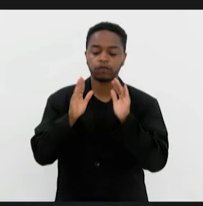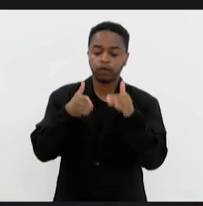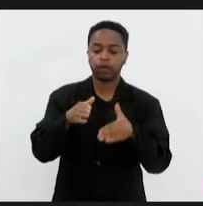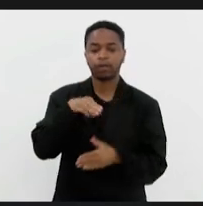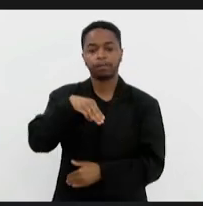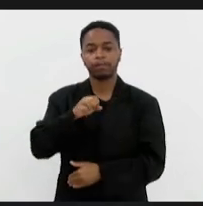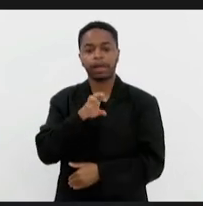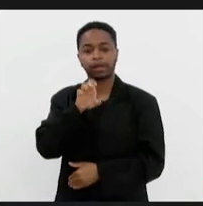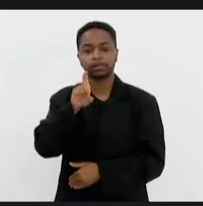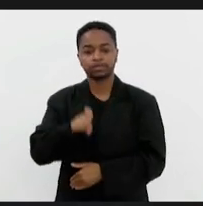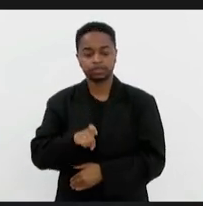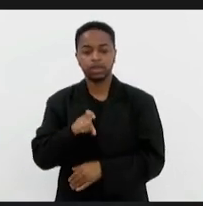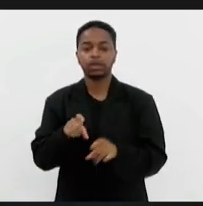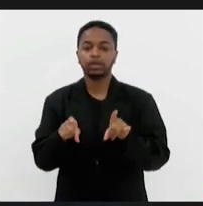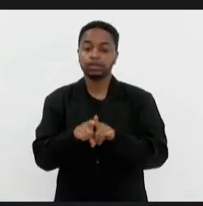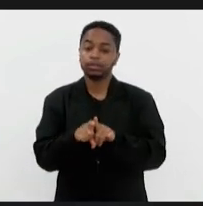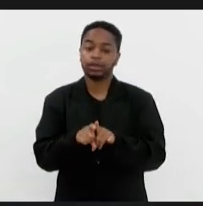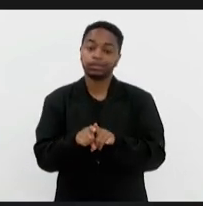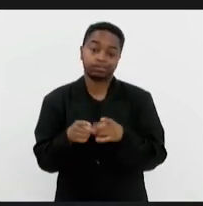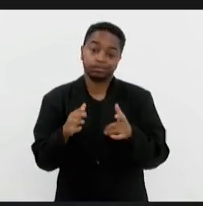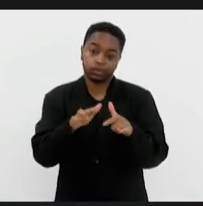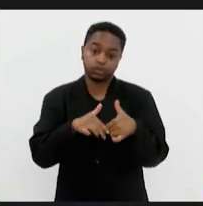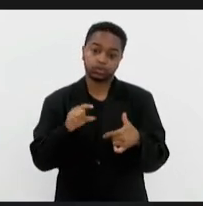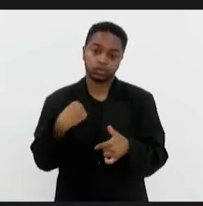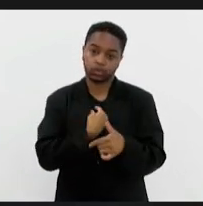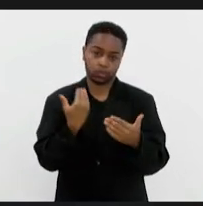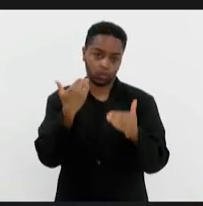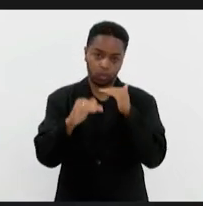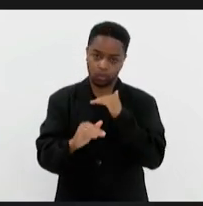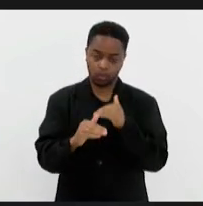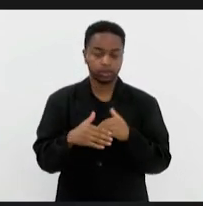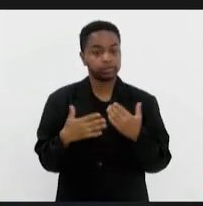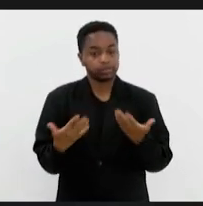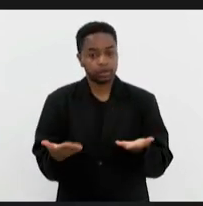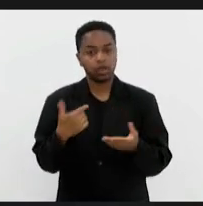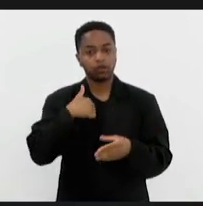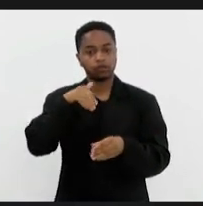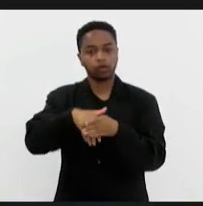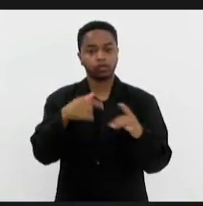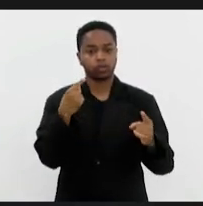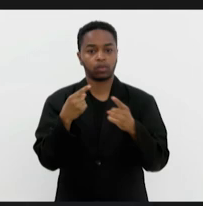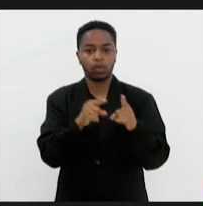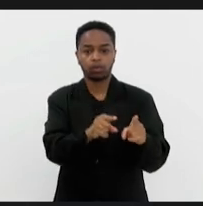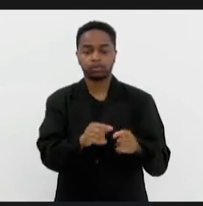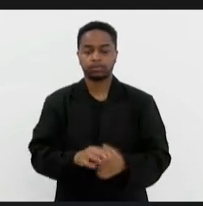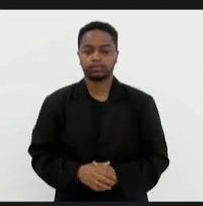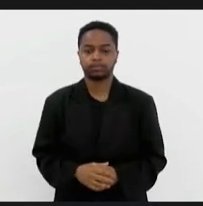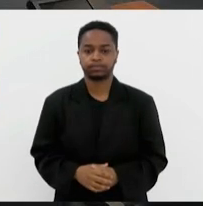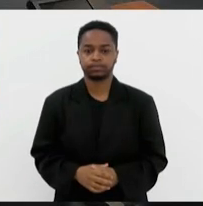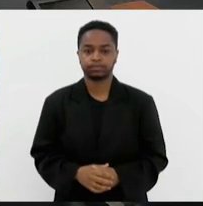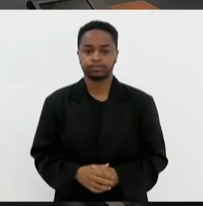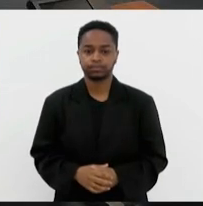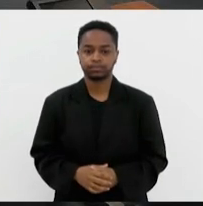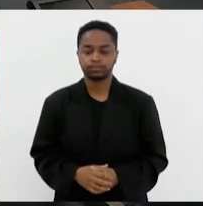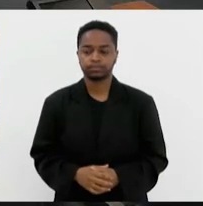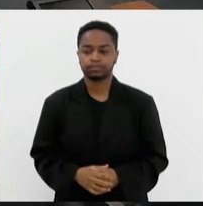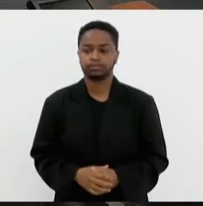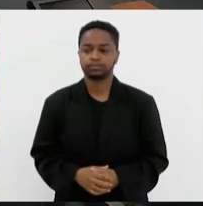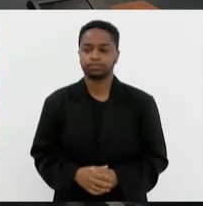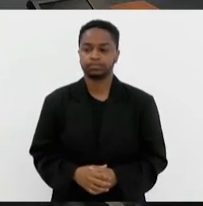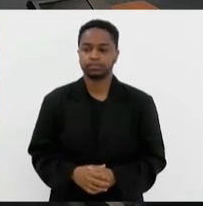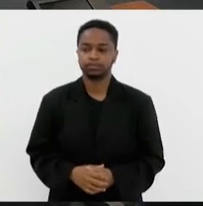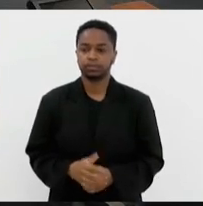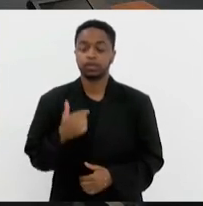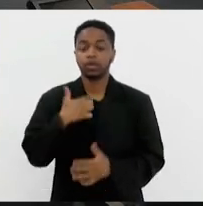cristão dentro da doutrina católica. Então, por isso, meu voto contrário. Presidente. Obrigado. Gostaria